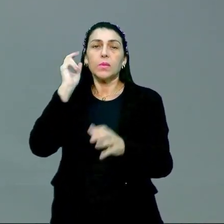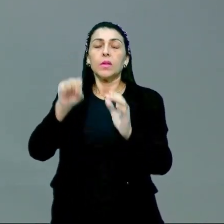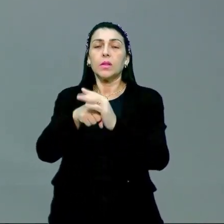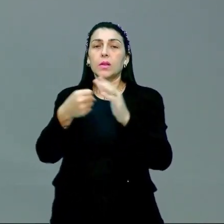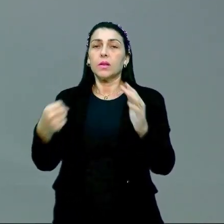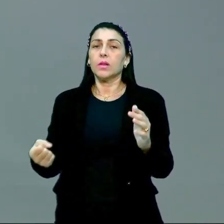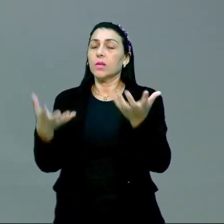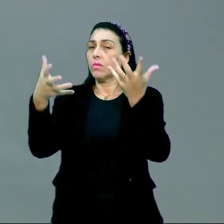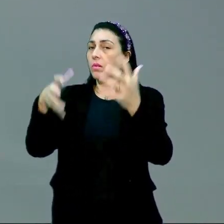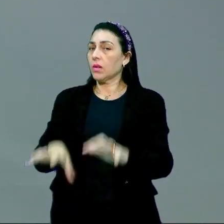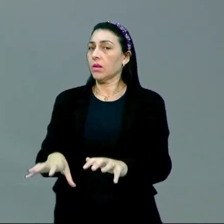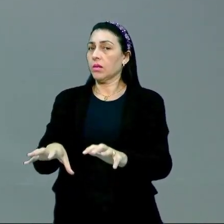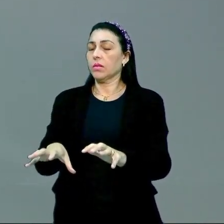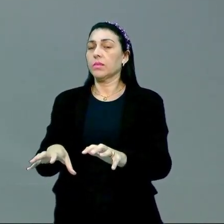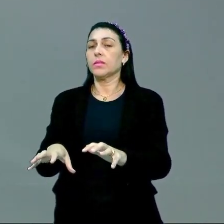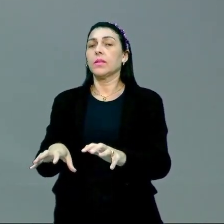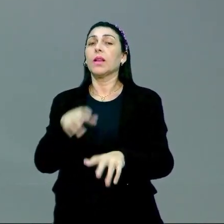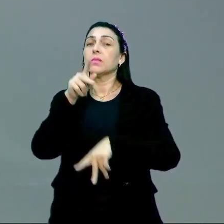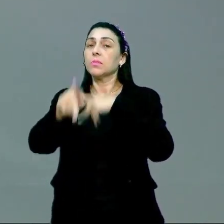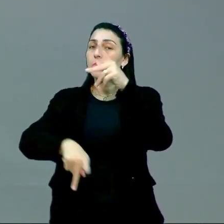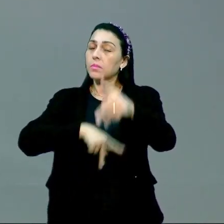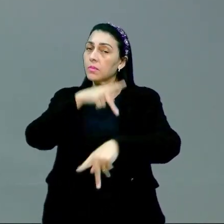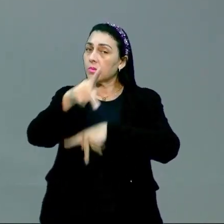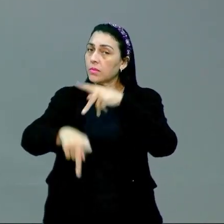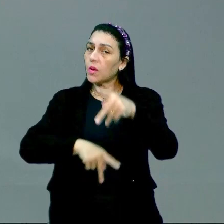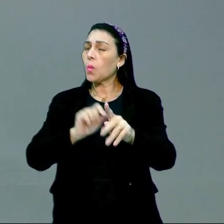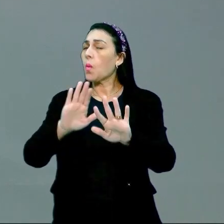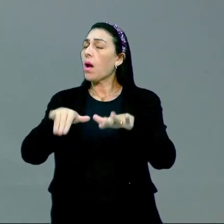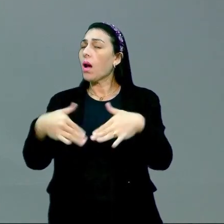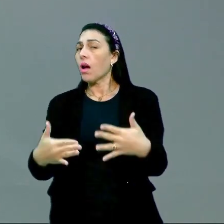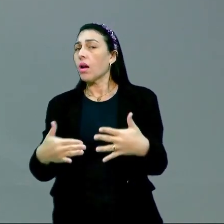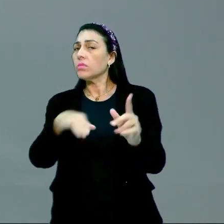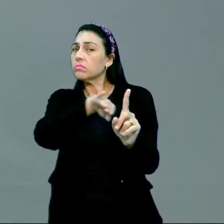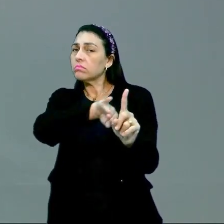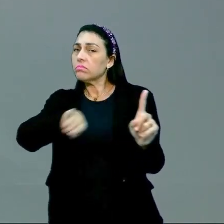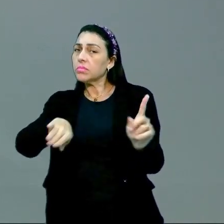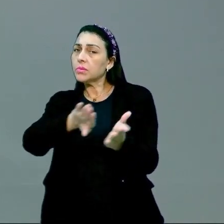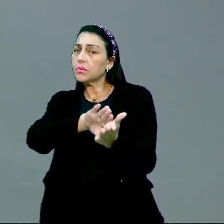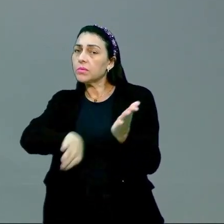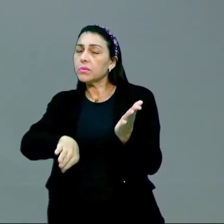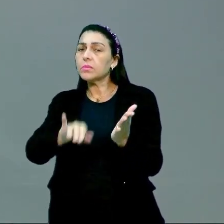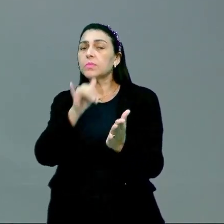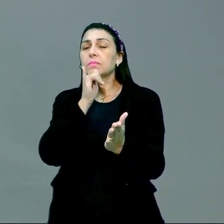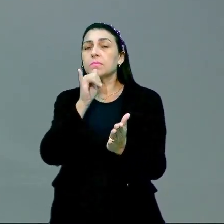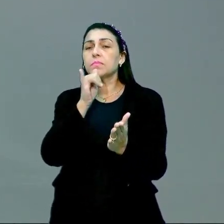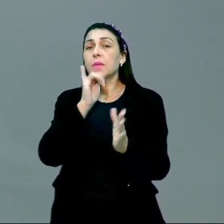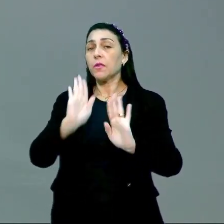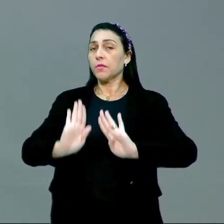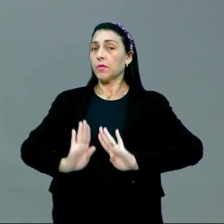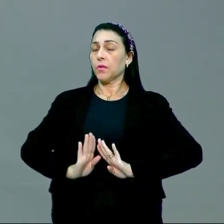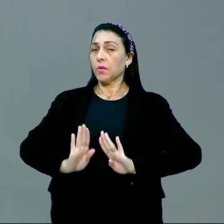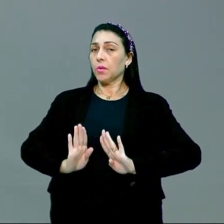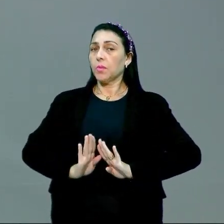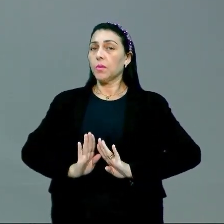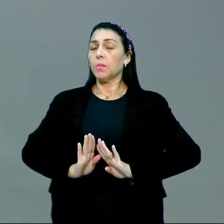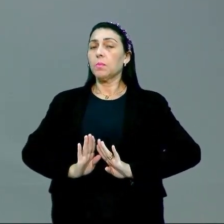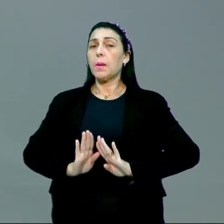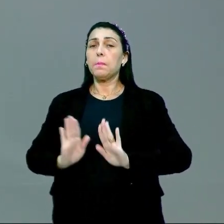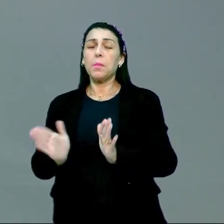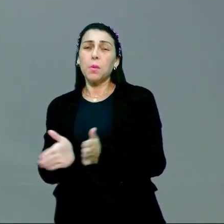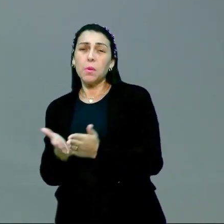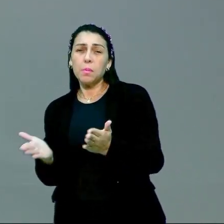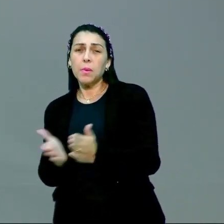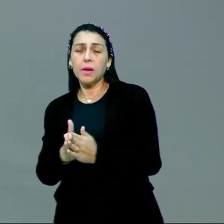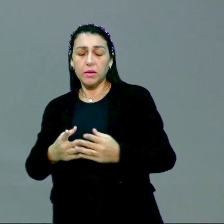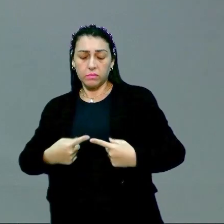as pessoas, as populações. Que fatores são esses de repulsão? Podemos citar a fome, a miséria,